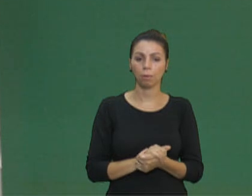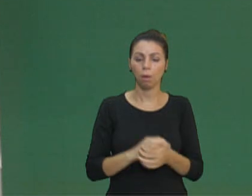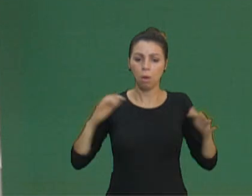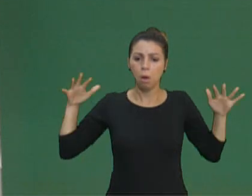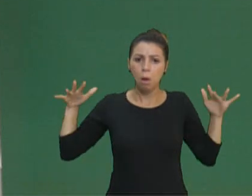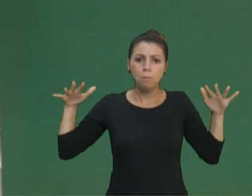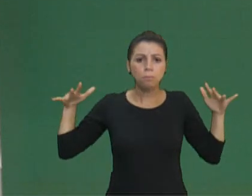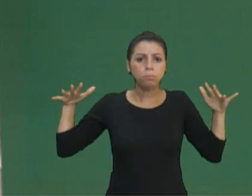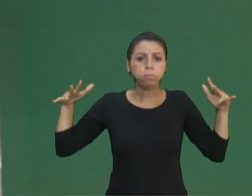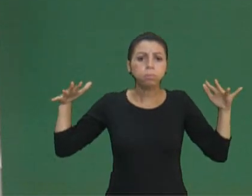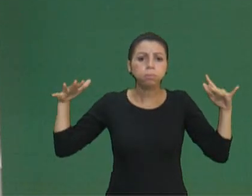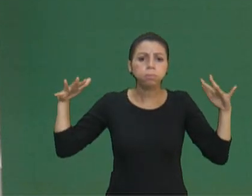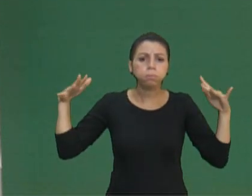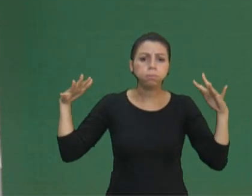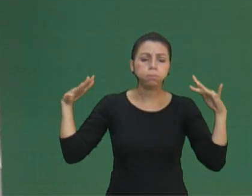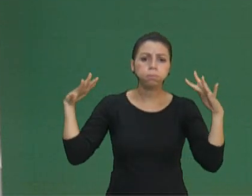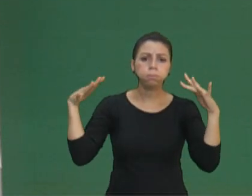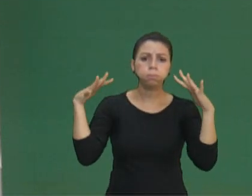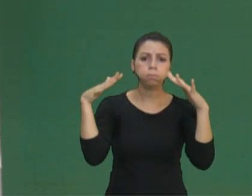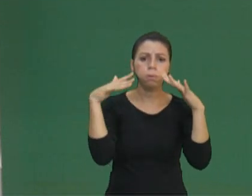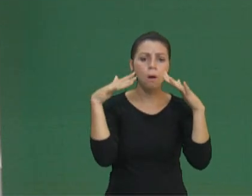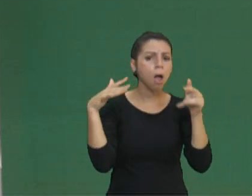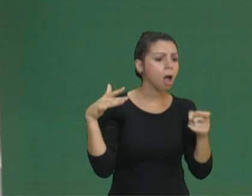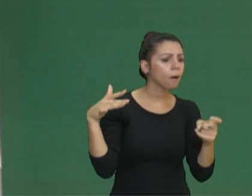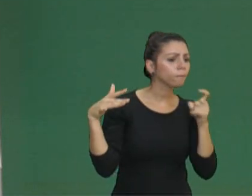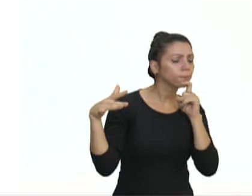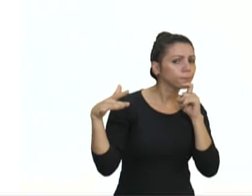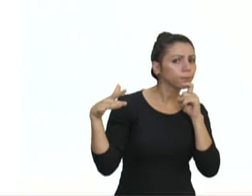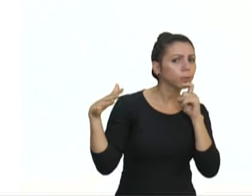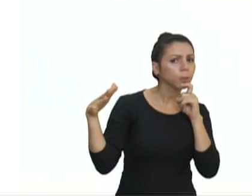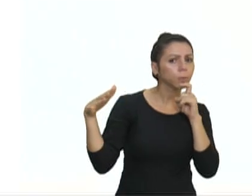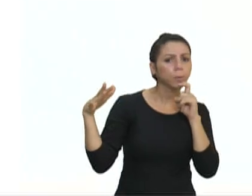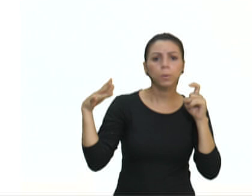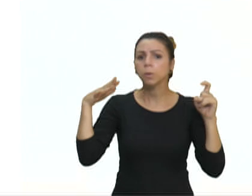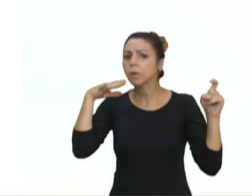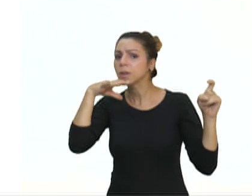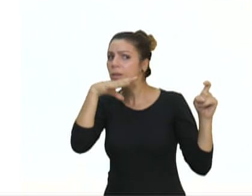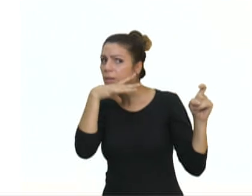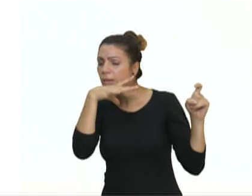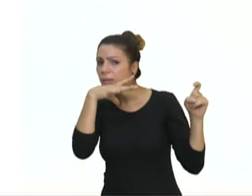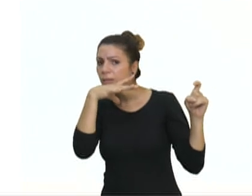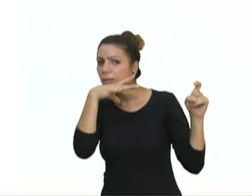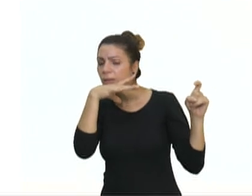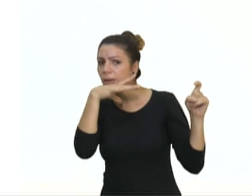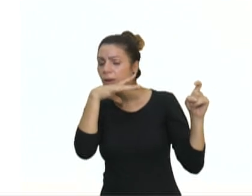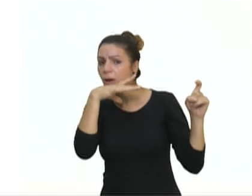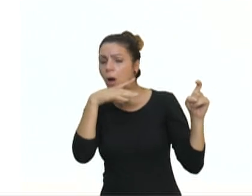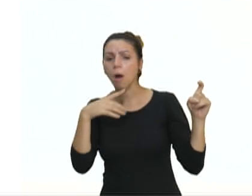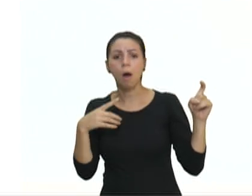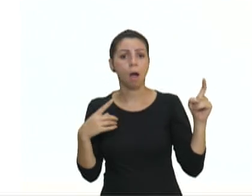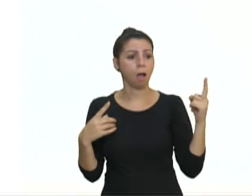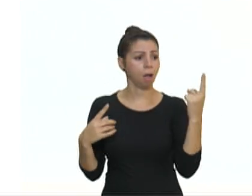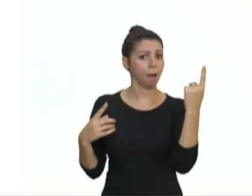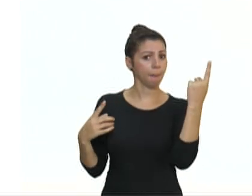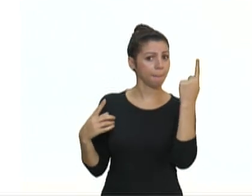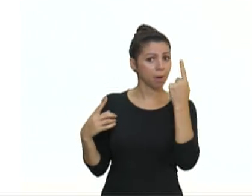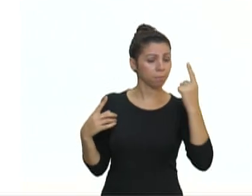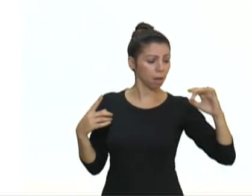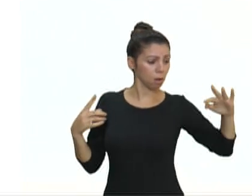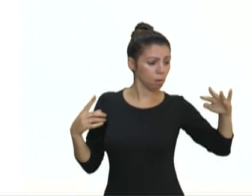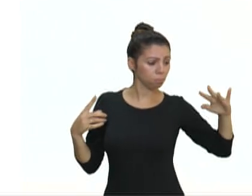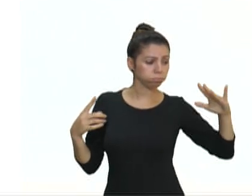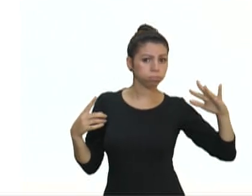encontro entre duas massas, uma de ar frio e uma de ar quente, em que a primeira, vejam bem, a primeira, então a massa